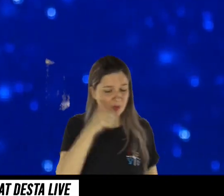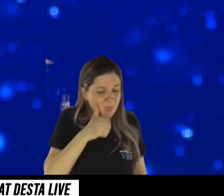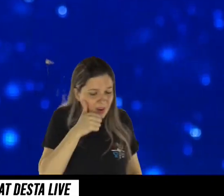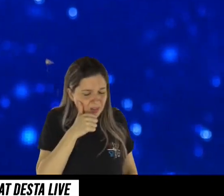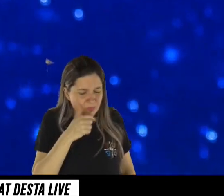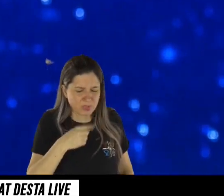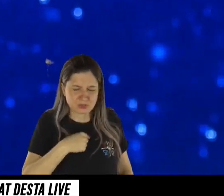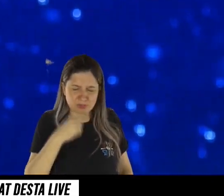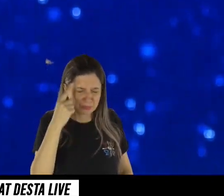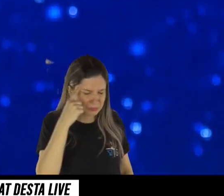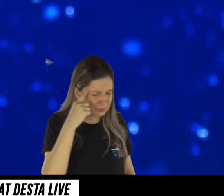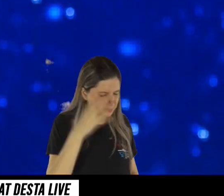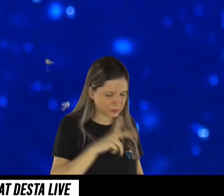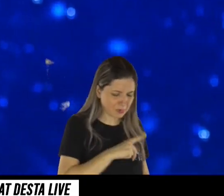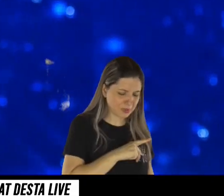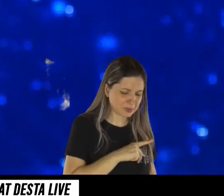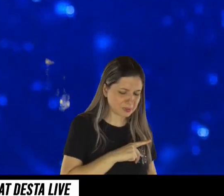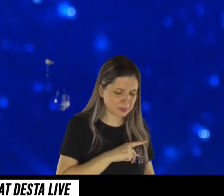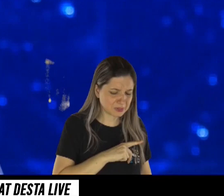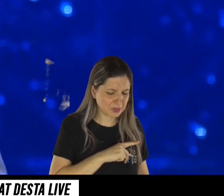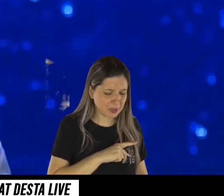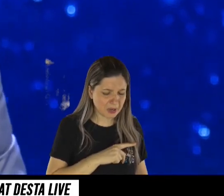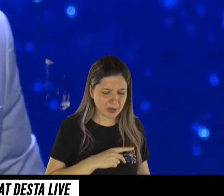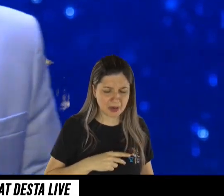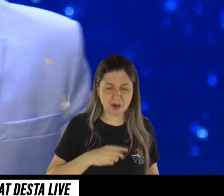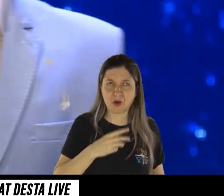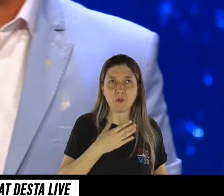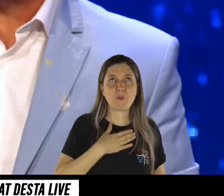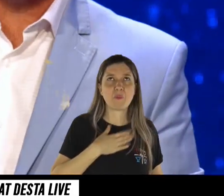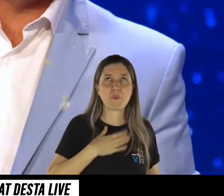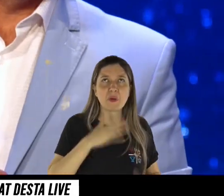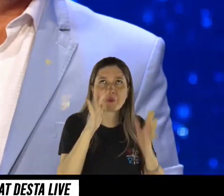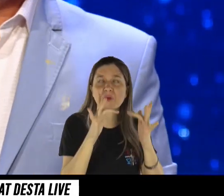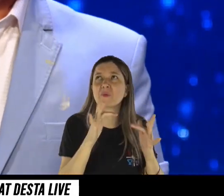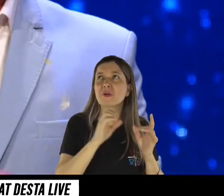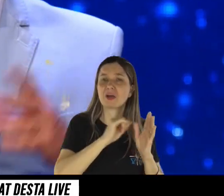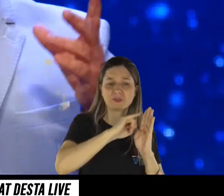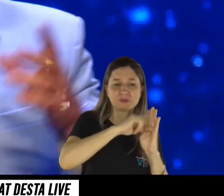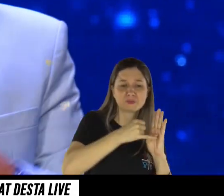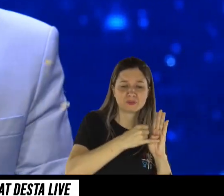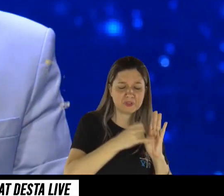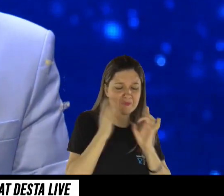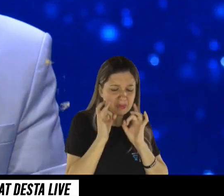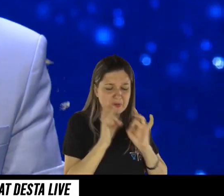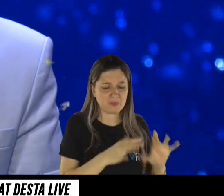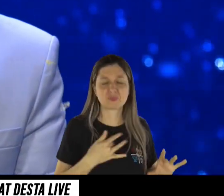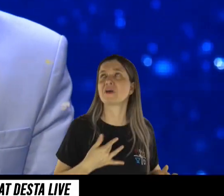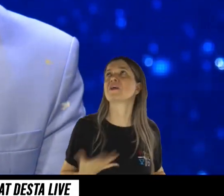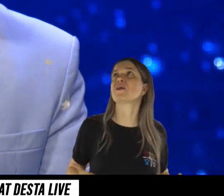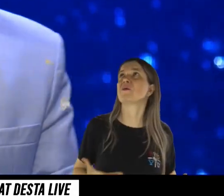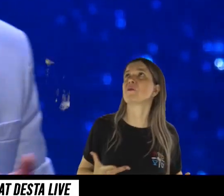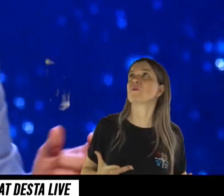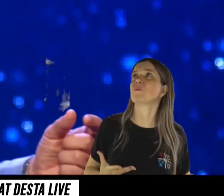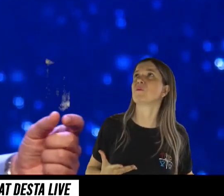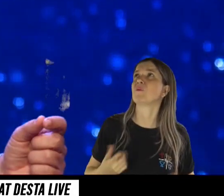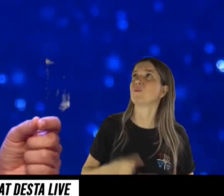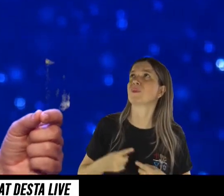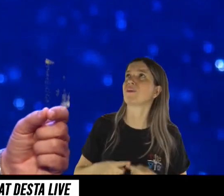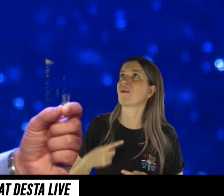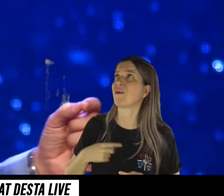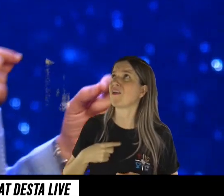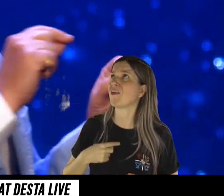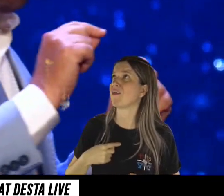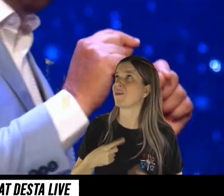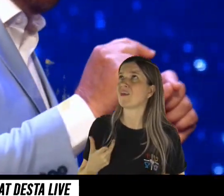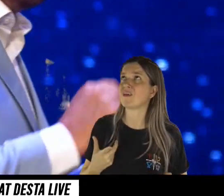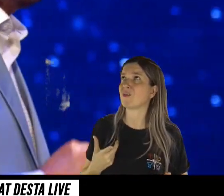Naquela época, a mulher que traía era apedrejada. Apesar que ali o